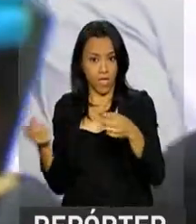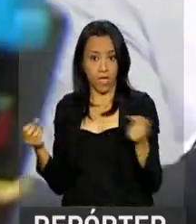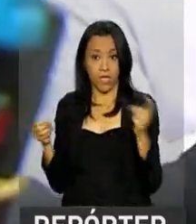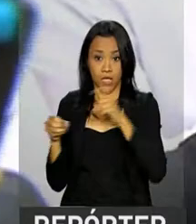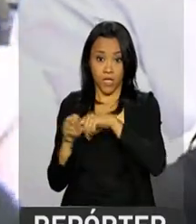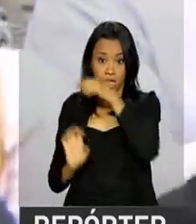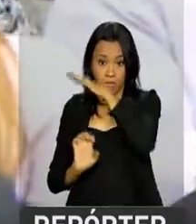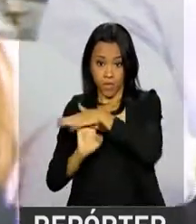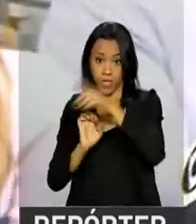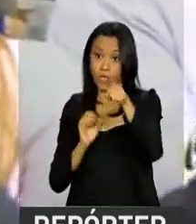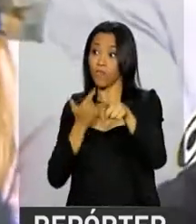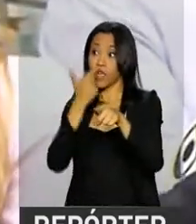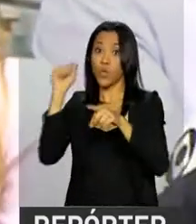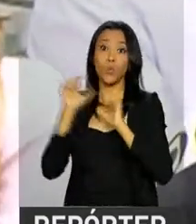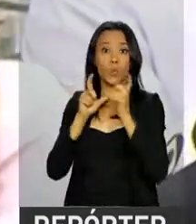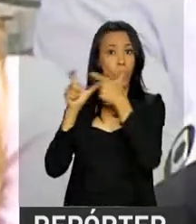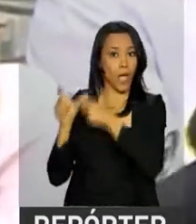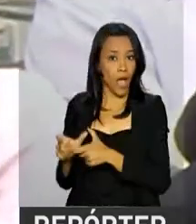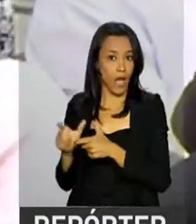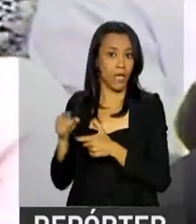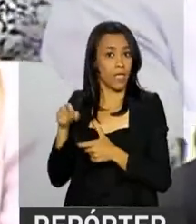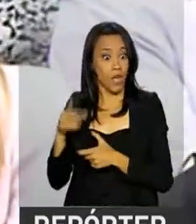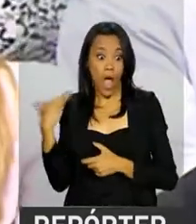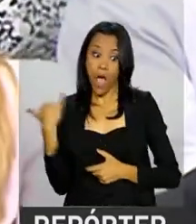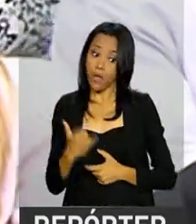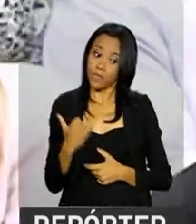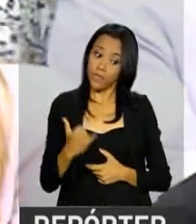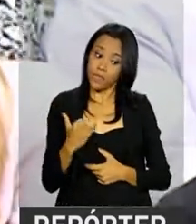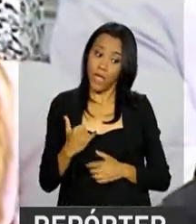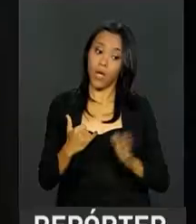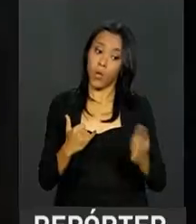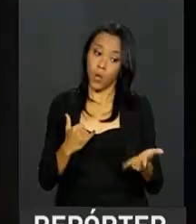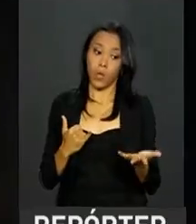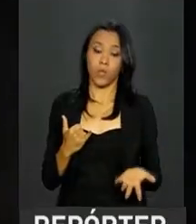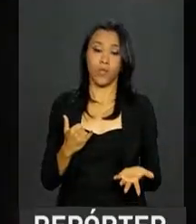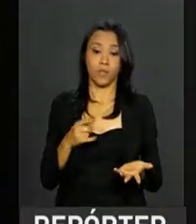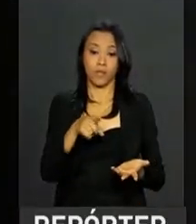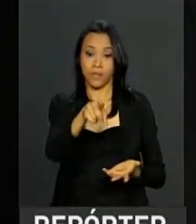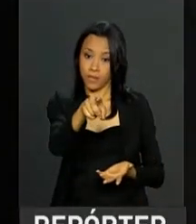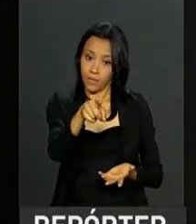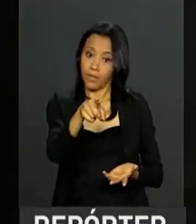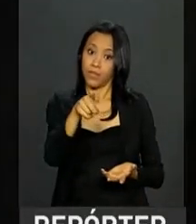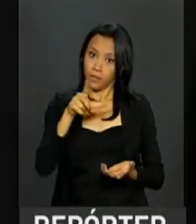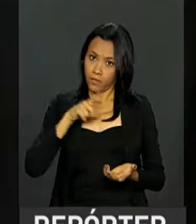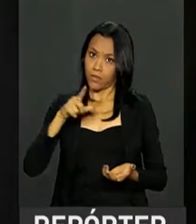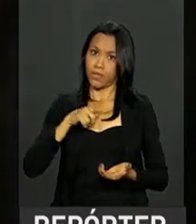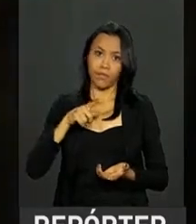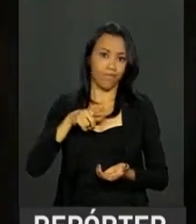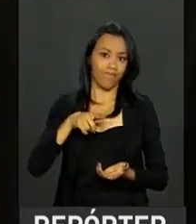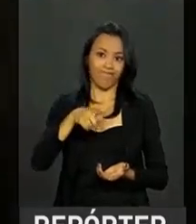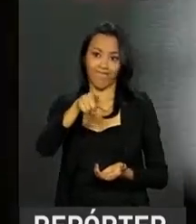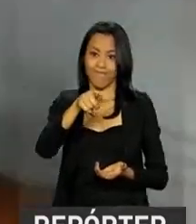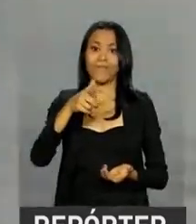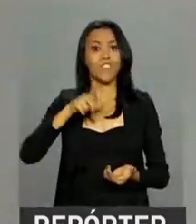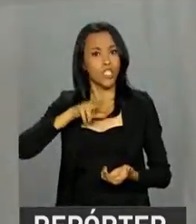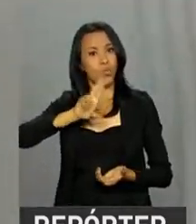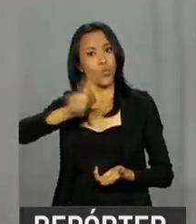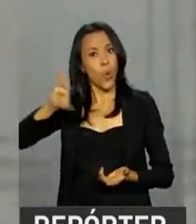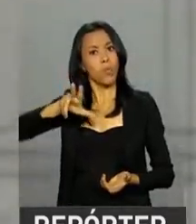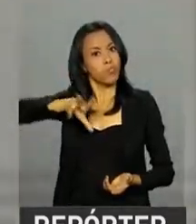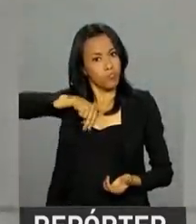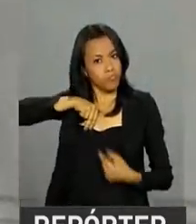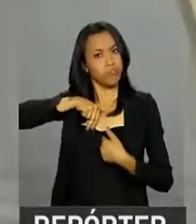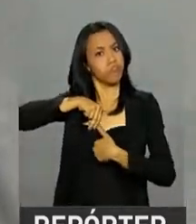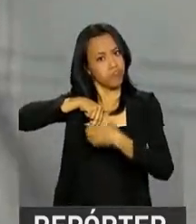fica em outro bairro da cidade e ele foi alertado pelos fiscais. Apesar disso, estava devidamente identificado com